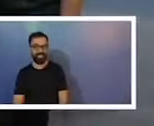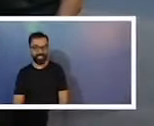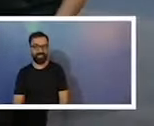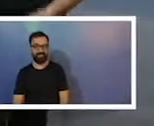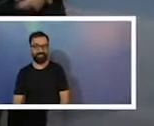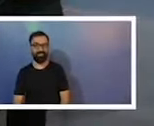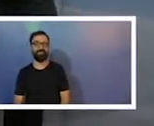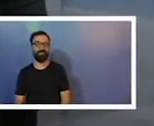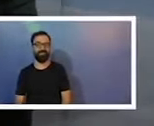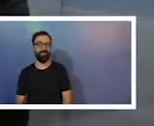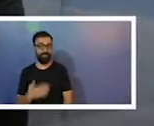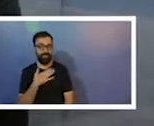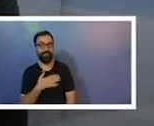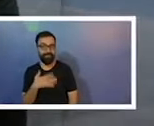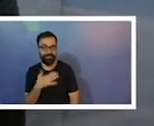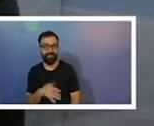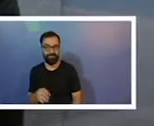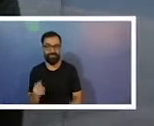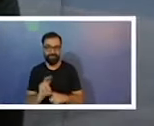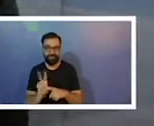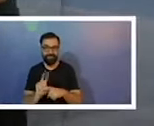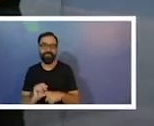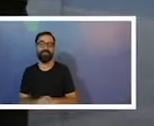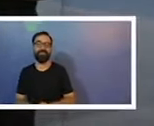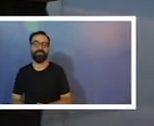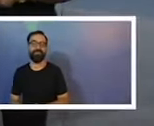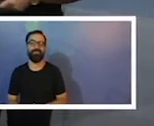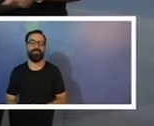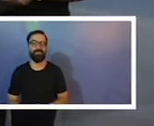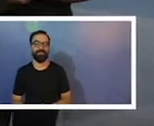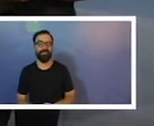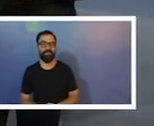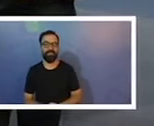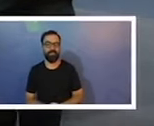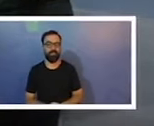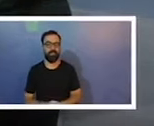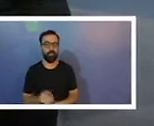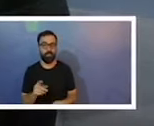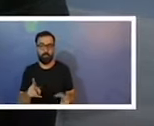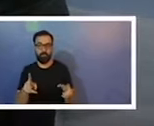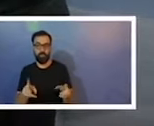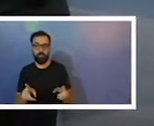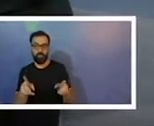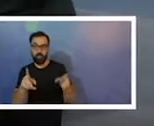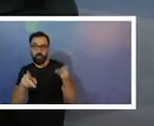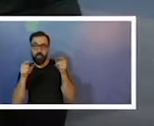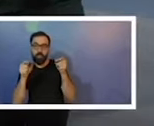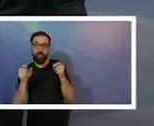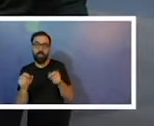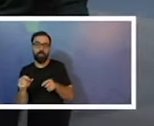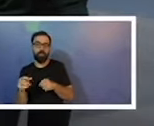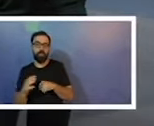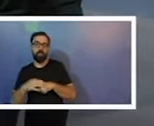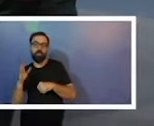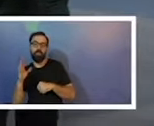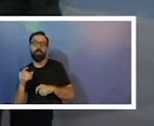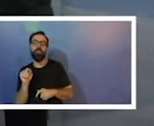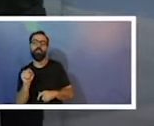E aí, gostaram do vídeo? O que mais chamou a sua atenção sobre a